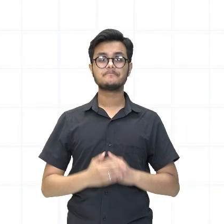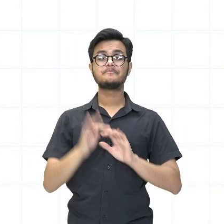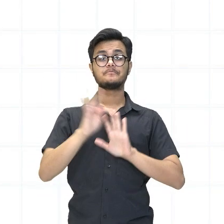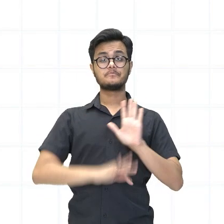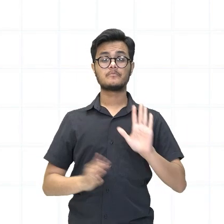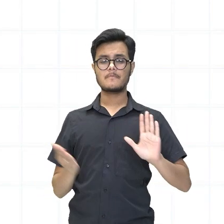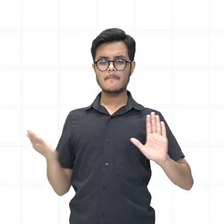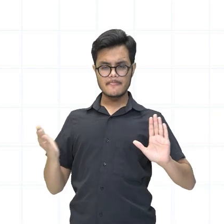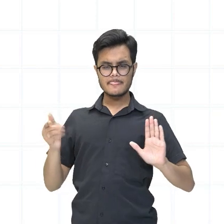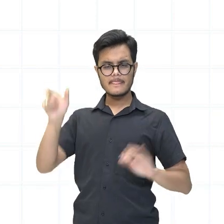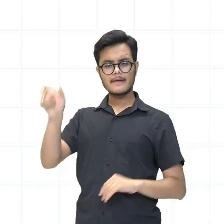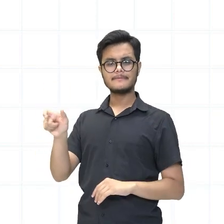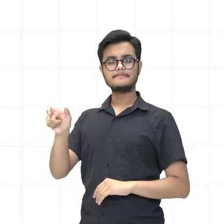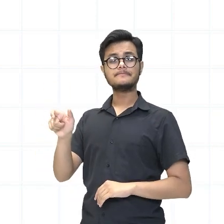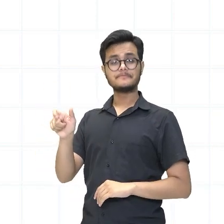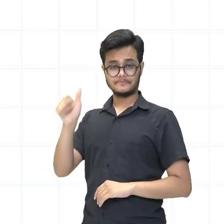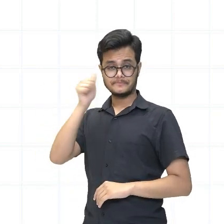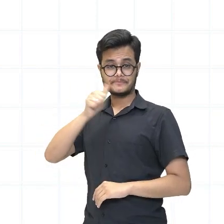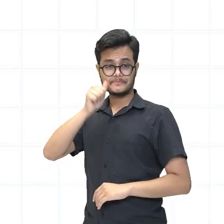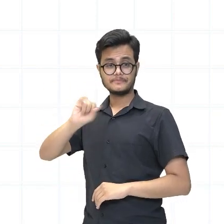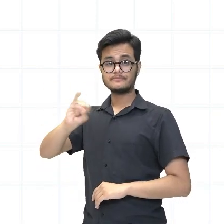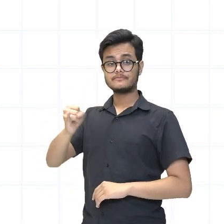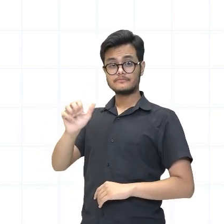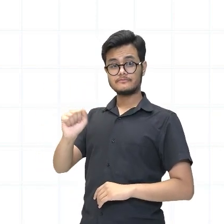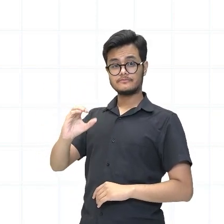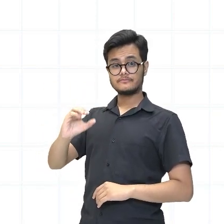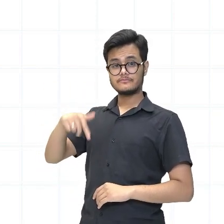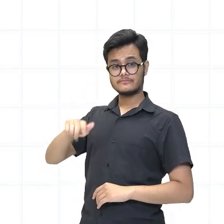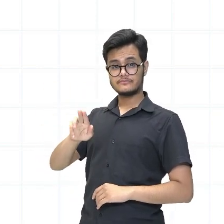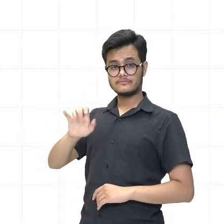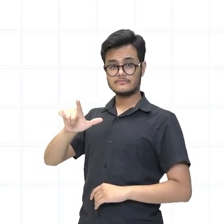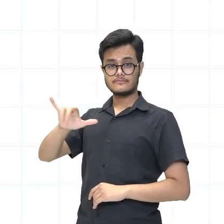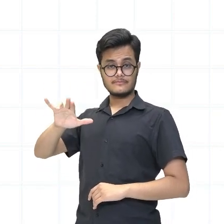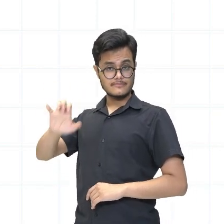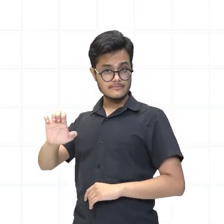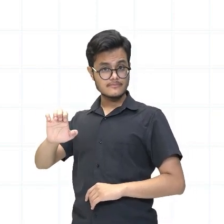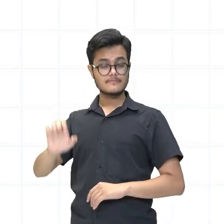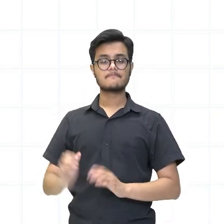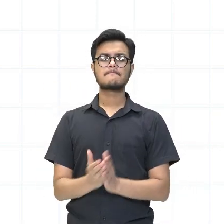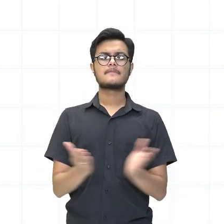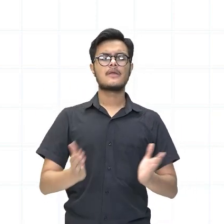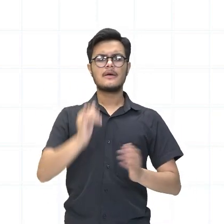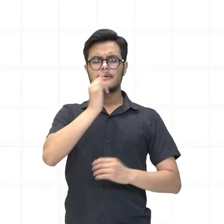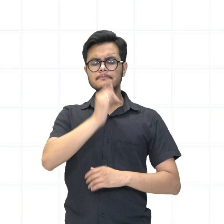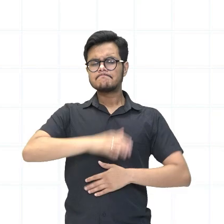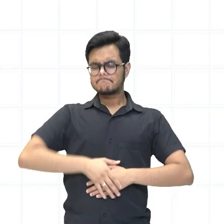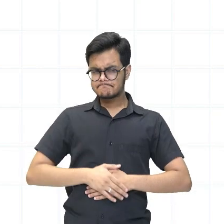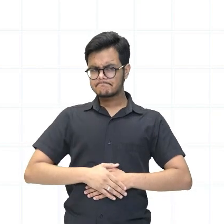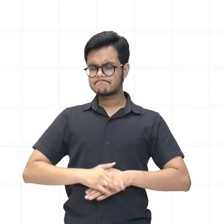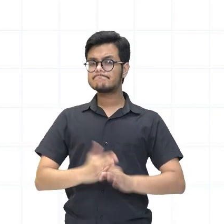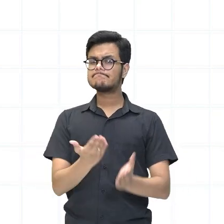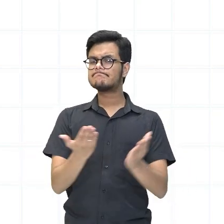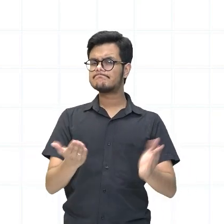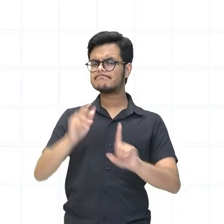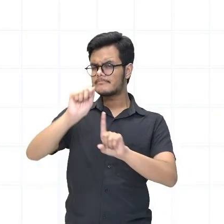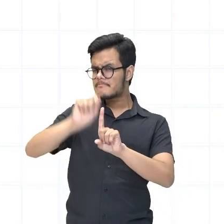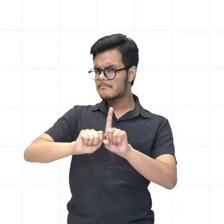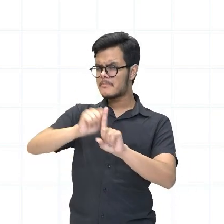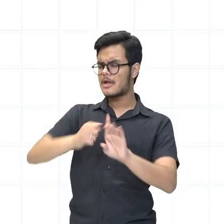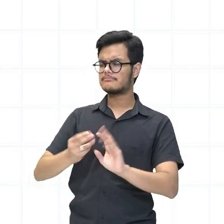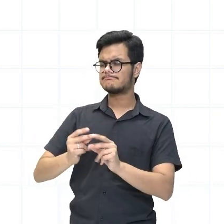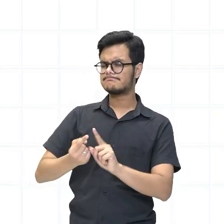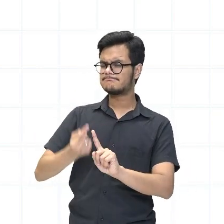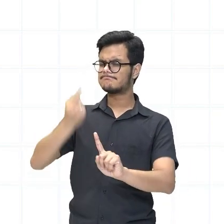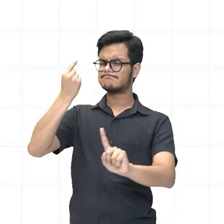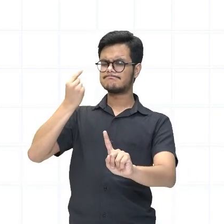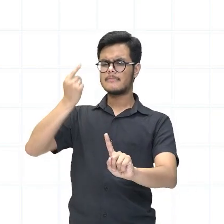Jaqueline Maria da Silva, autora da nossa reportagem. Só no último mês, a cidade de São Paulo